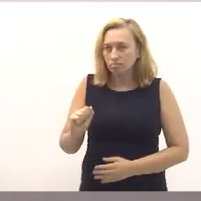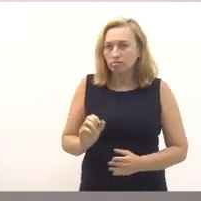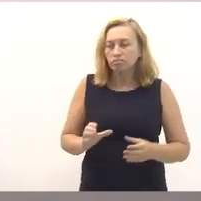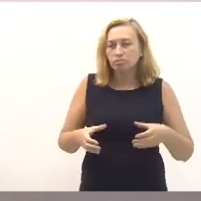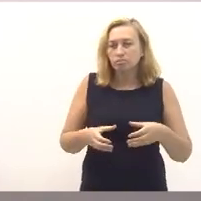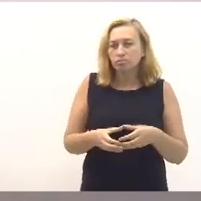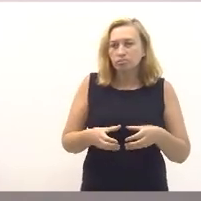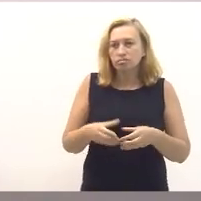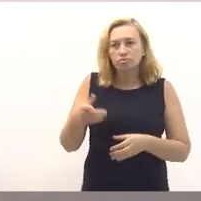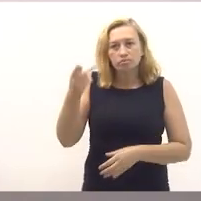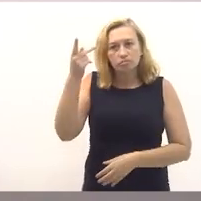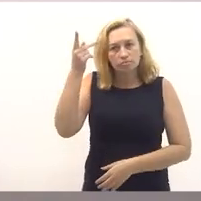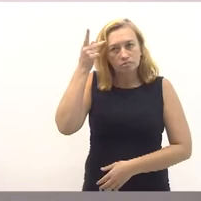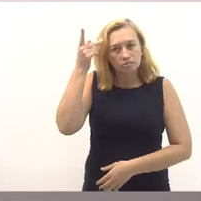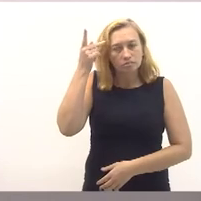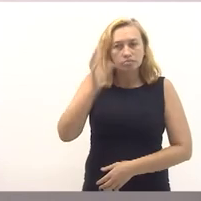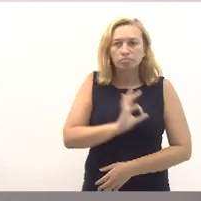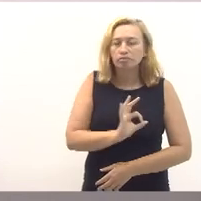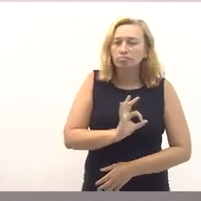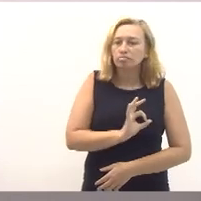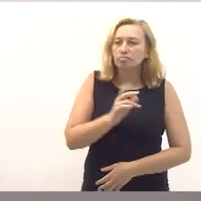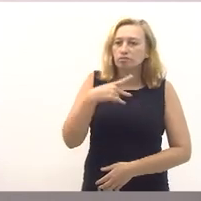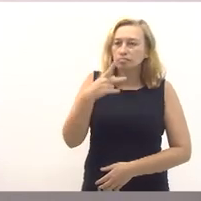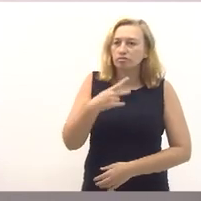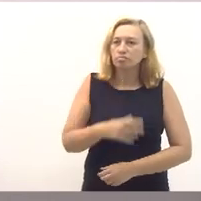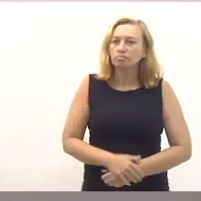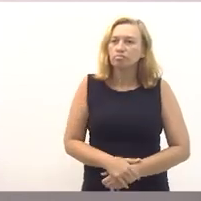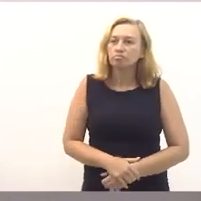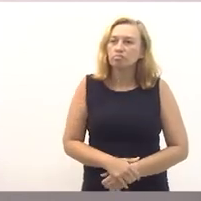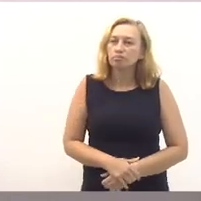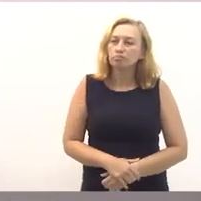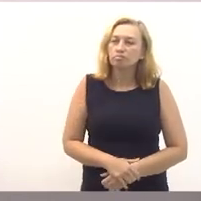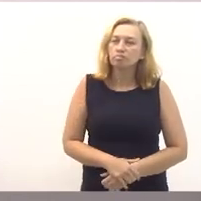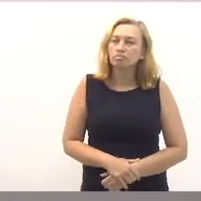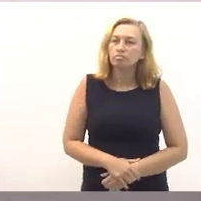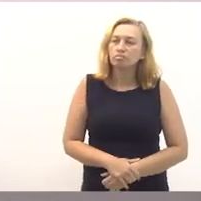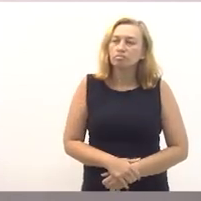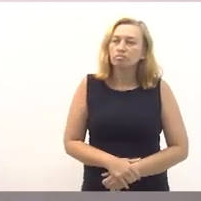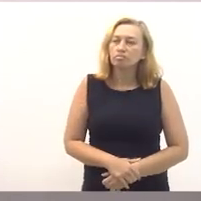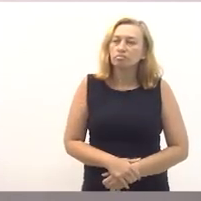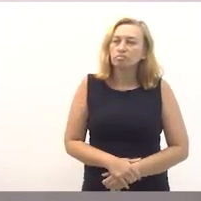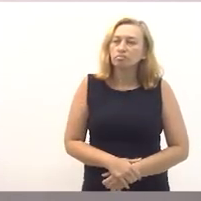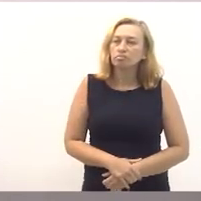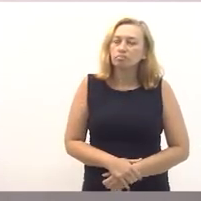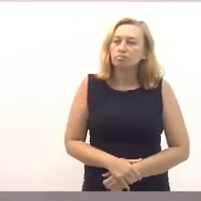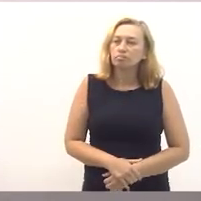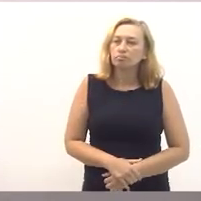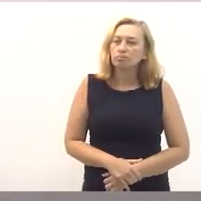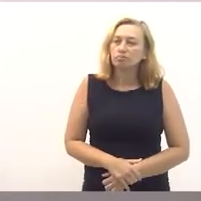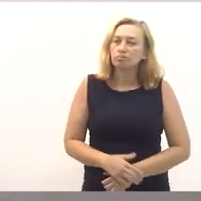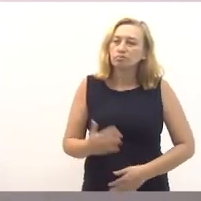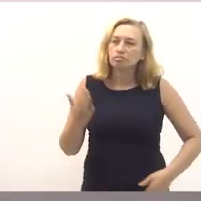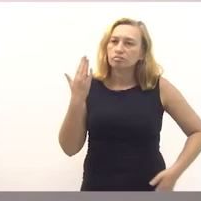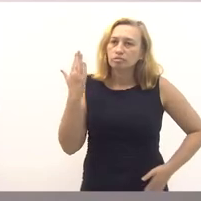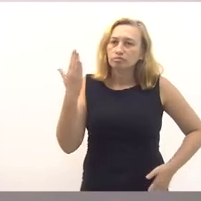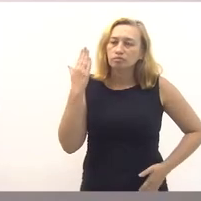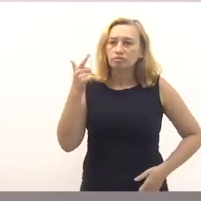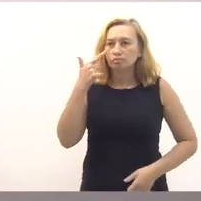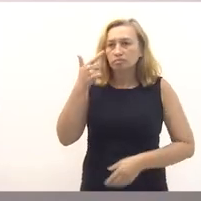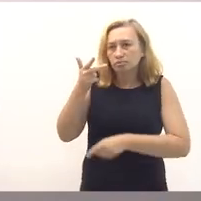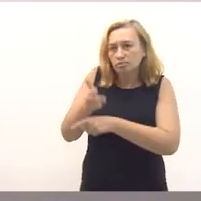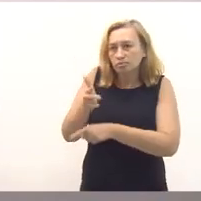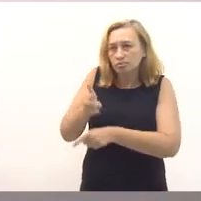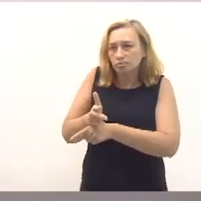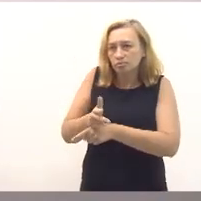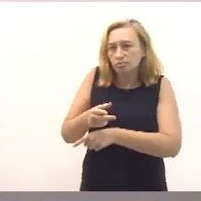da PM de São Paulo trouxe para esse fato eles falaram basicamente que os bandidos ao verem as